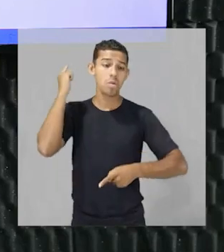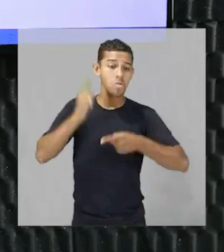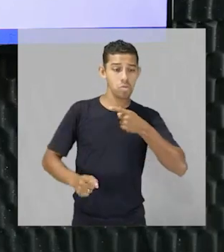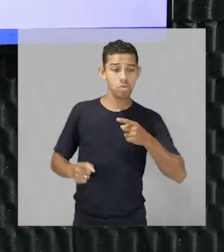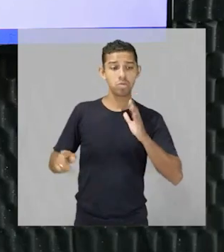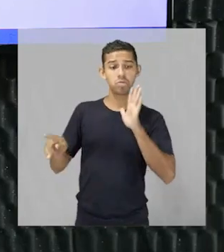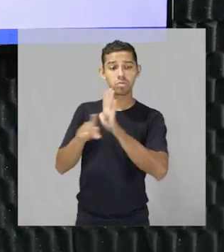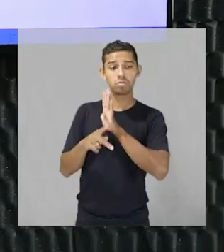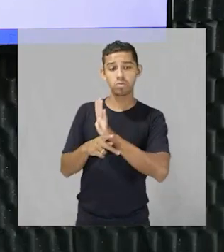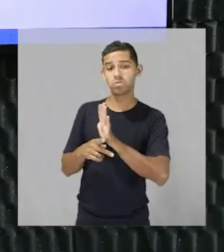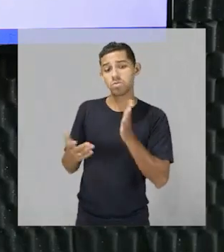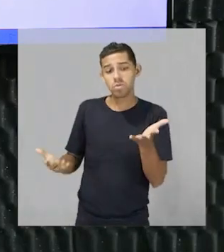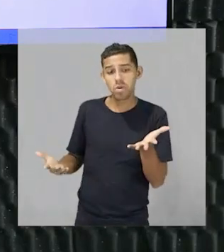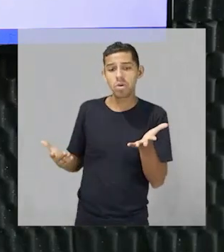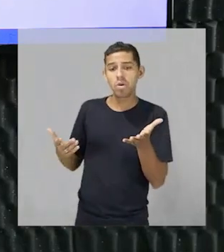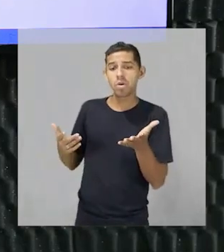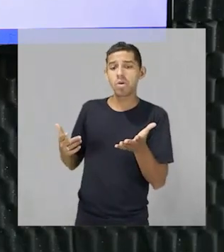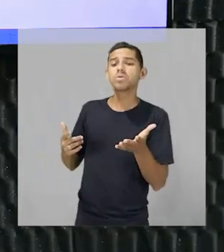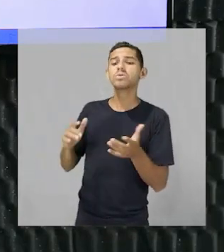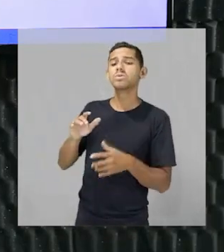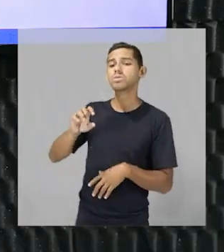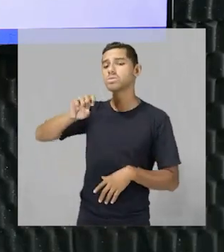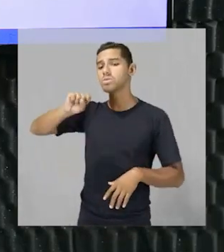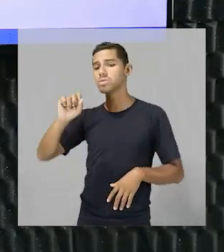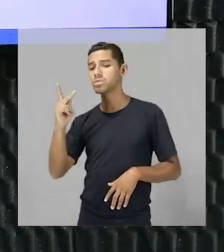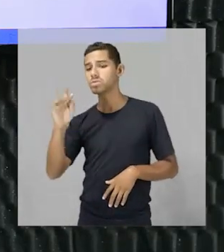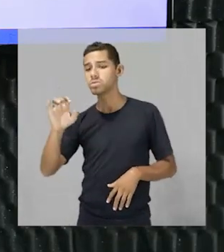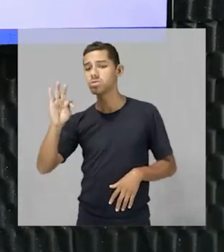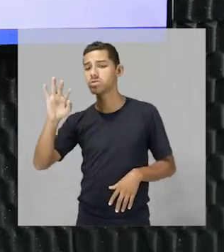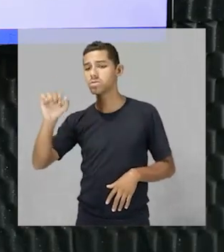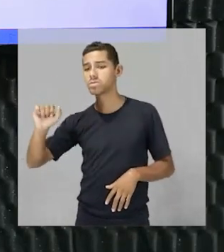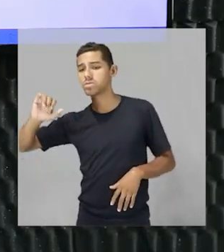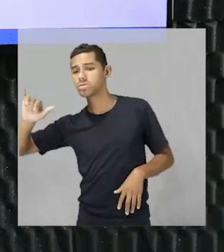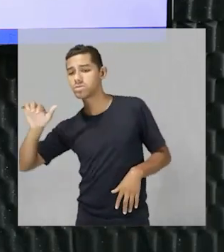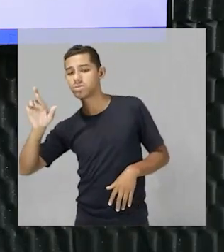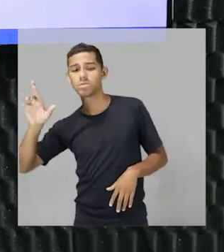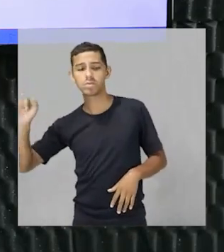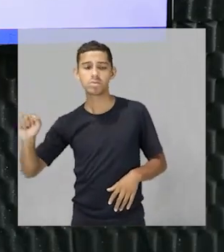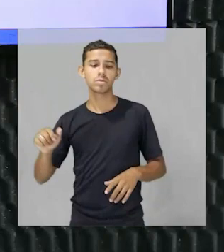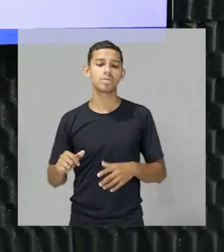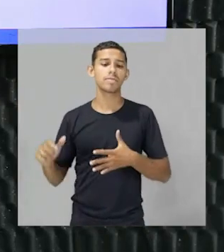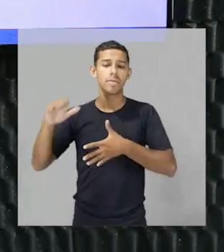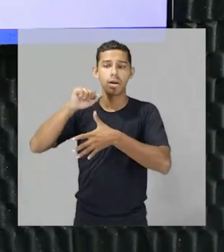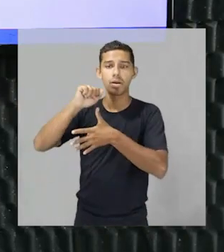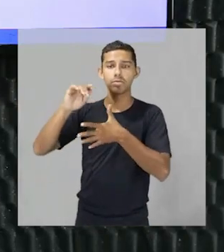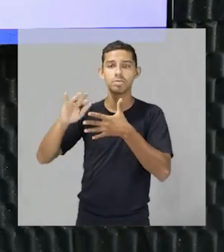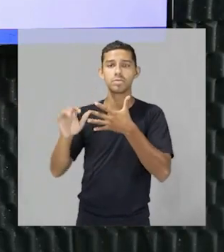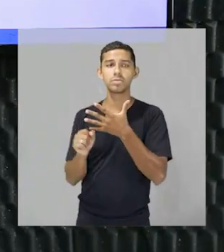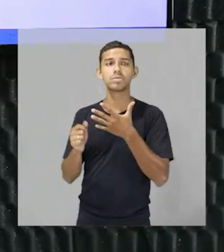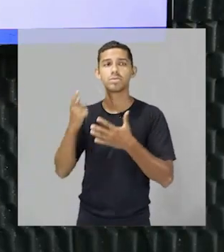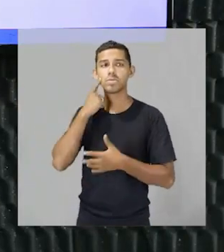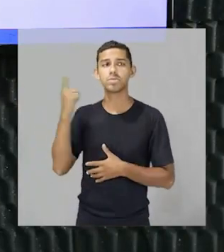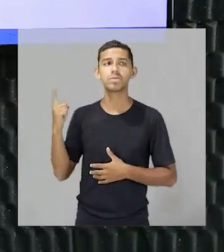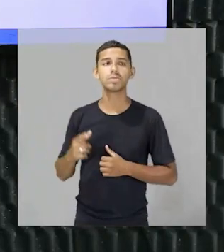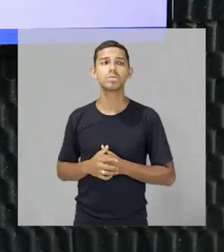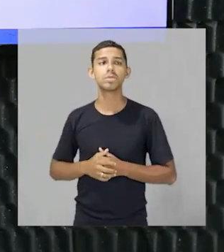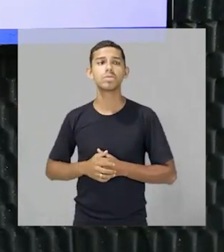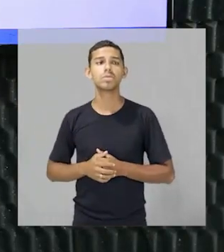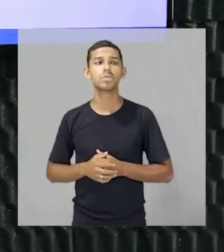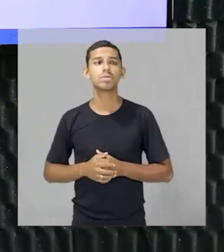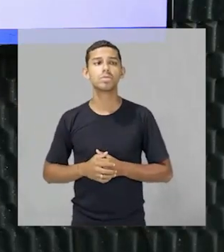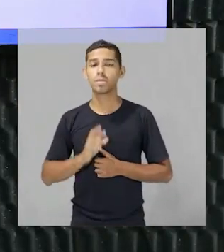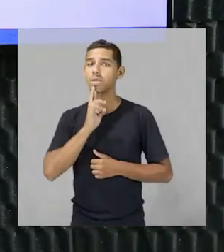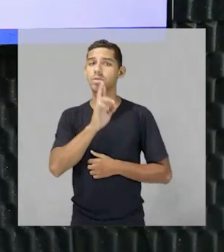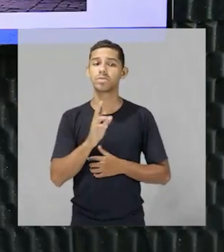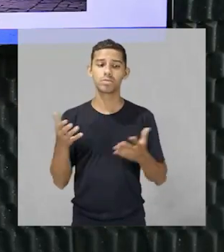grupo de palestinos de entrar no complexo da mesquita, ou seja, essa expansão territorial. Eu vou logo para as alternativas aí, tá, por uma questão aqui rápida para